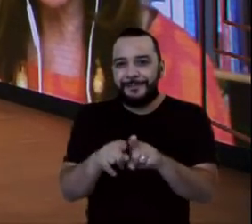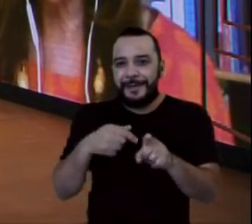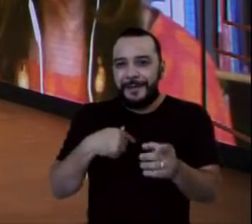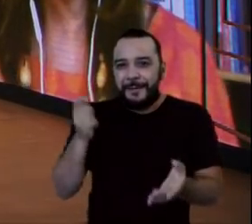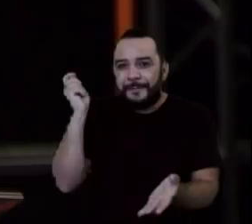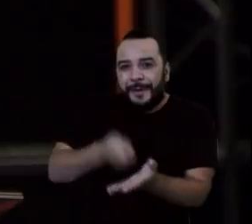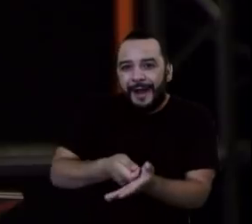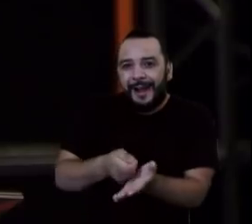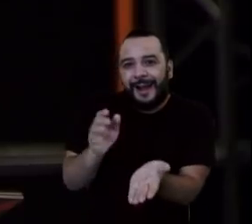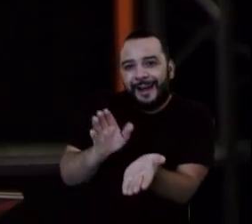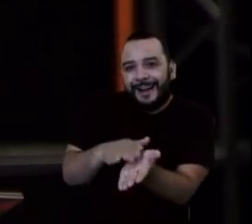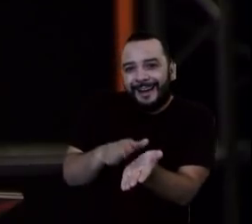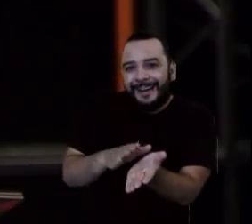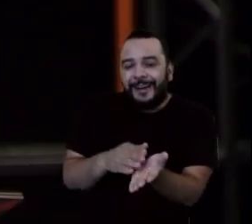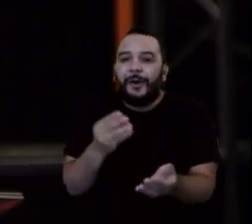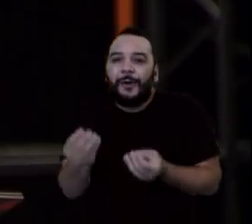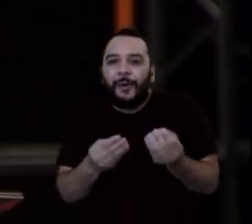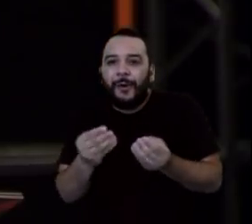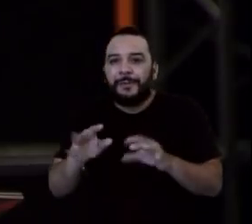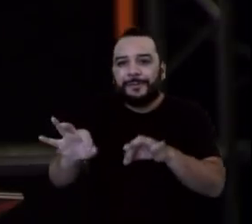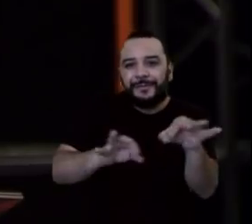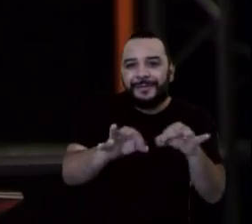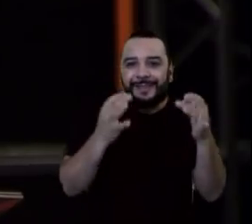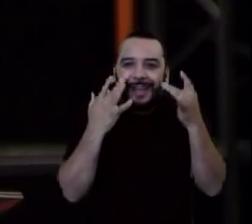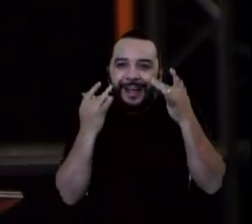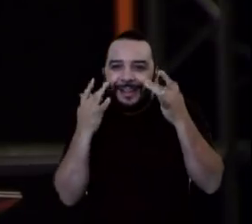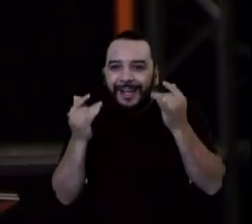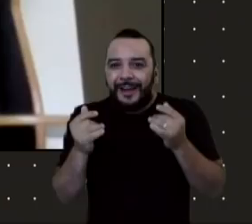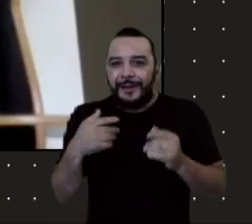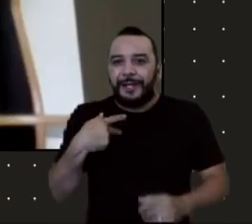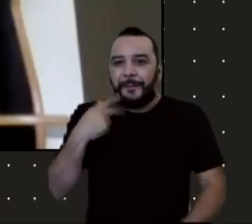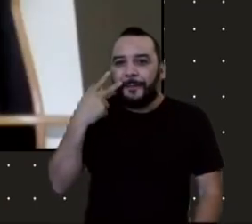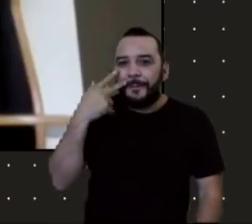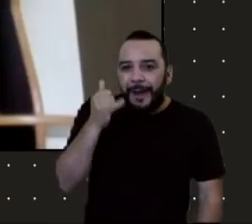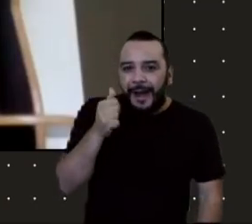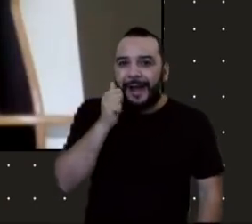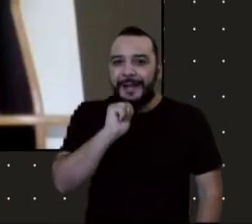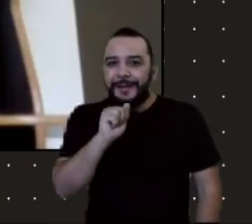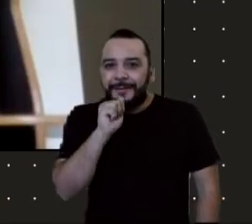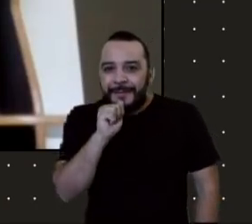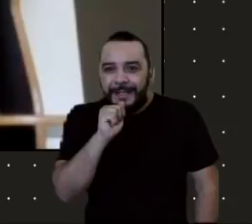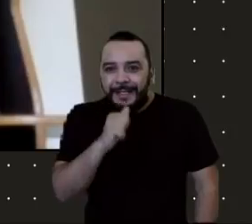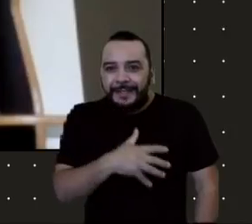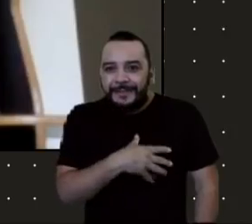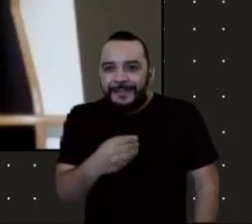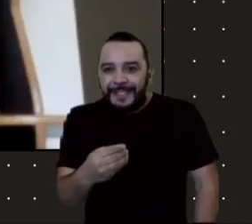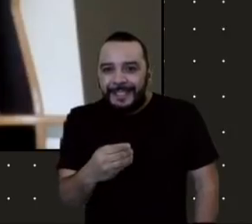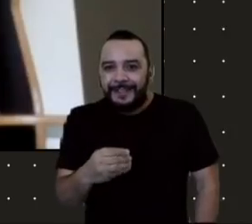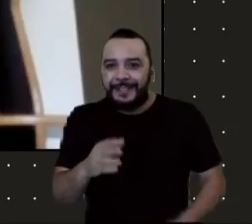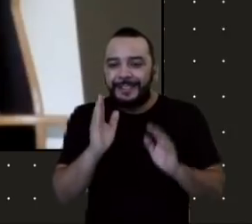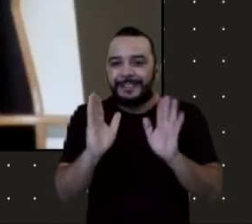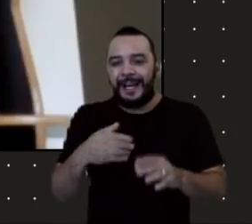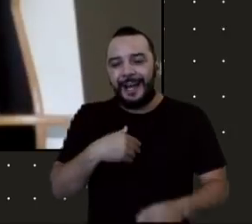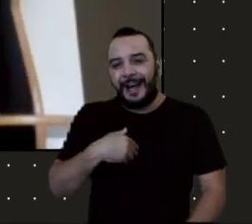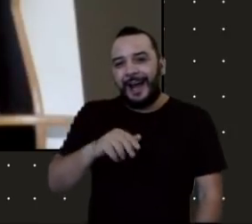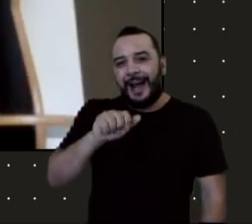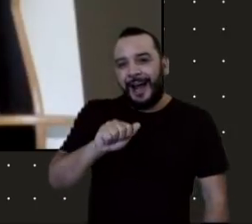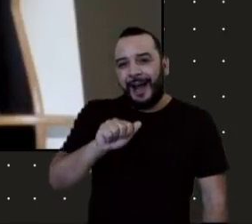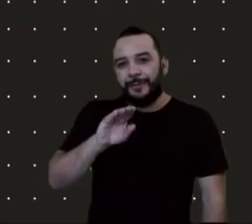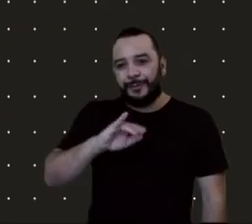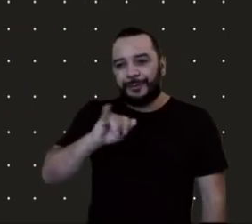cobrava ingresso, sabe? Eu montava uma plateia de fazer todo o esquema teatral mesmo, para os pais, né? Dos filhos. E aí o